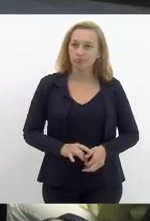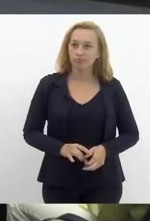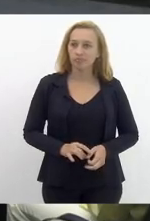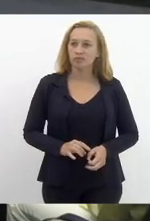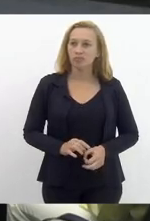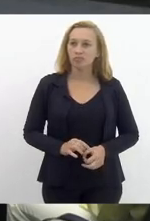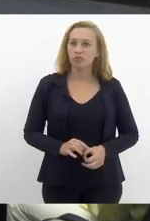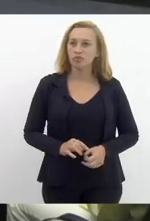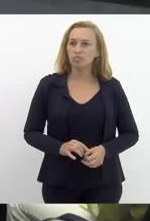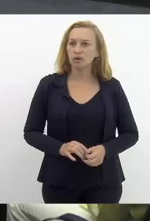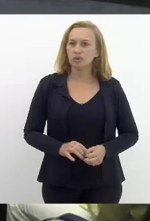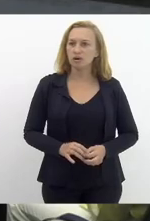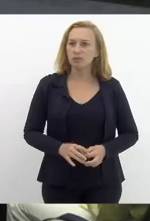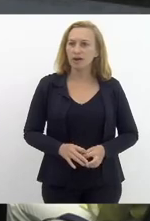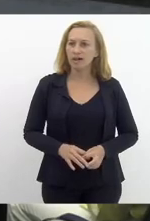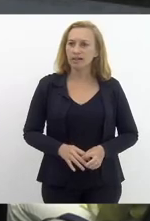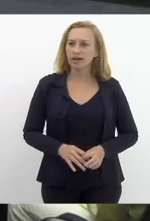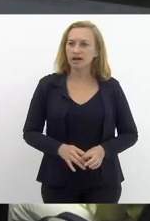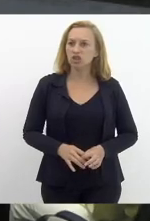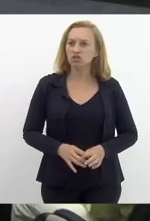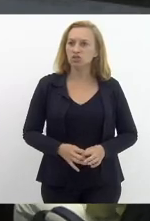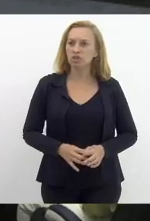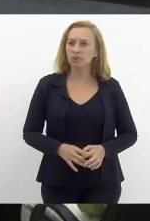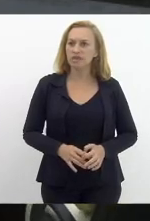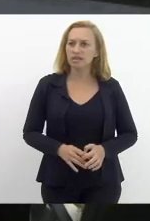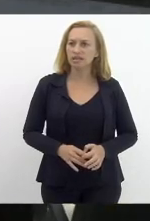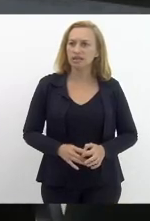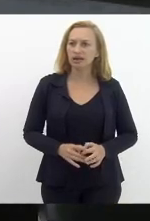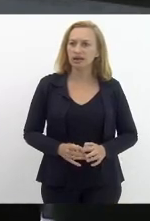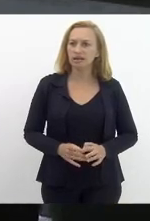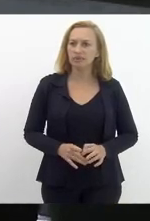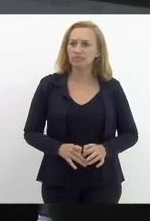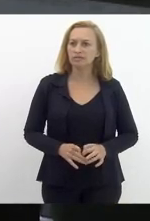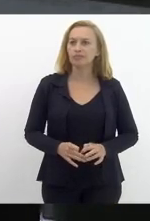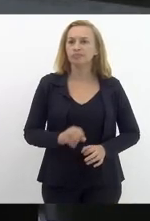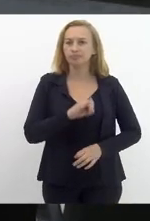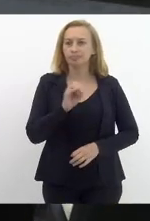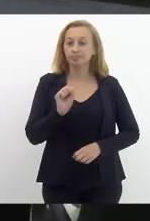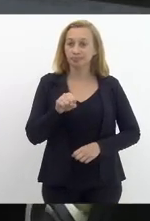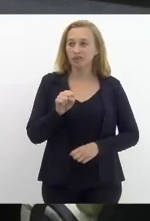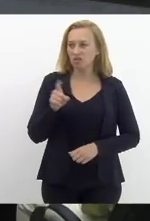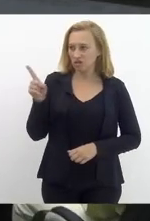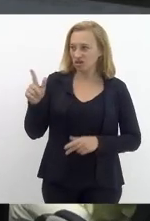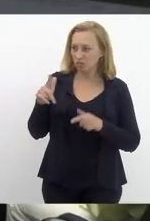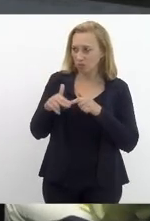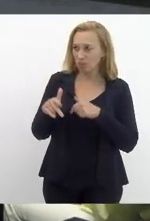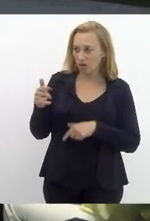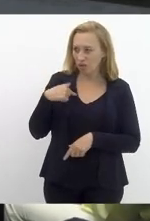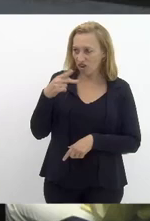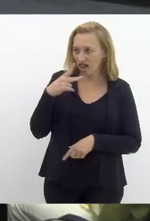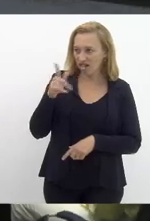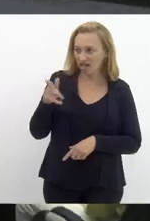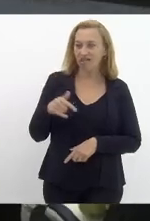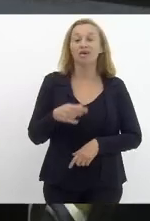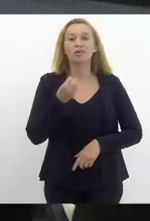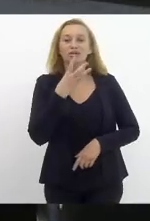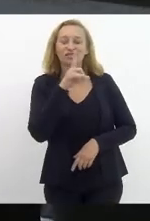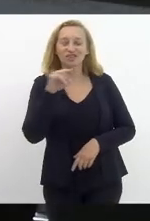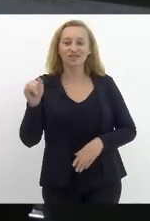Acho que isso é um conflito contigo, Márcio. Agora vai. Alô? Ah, agora sim. Estava me boicotando o sistema. Bem, bom dia a